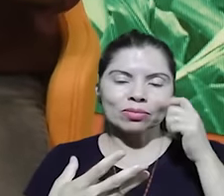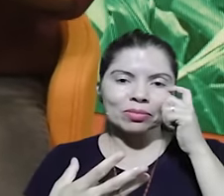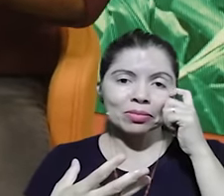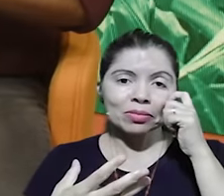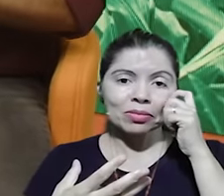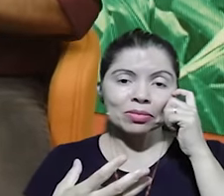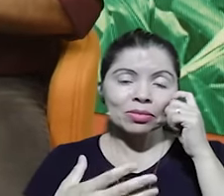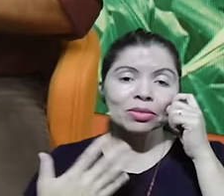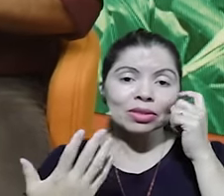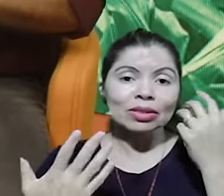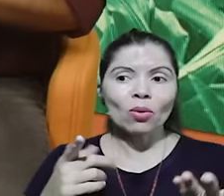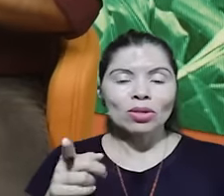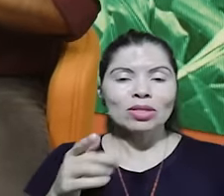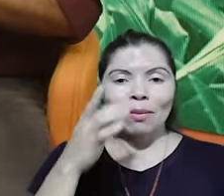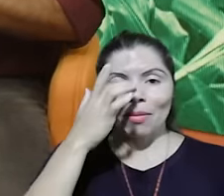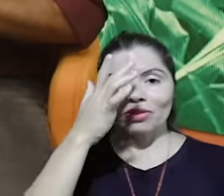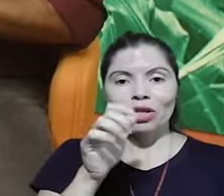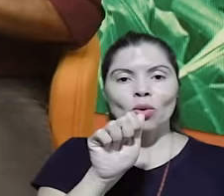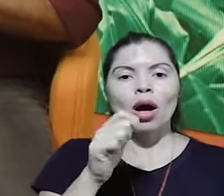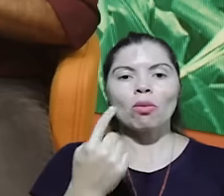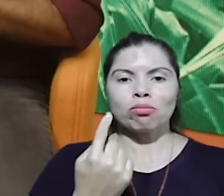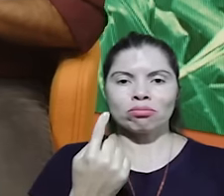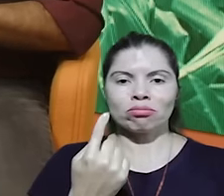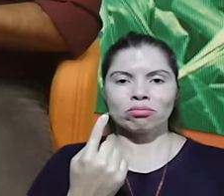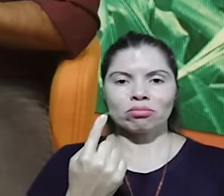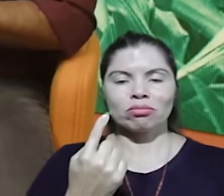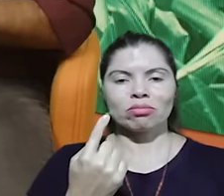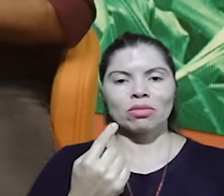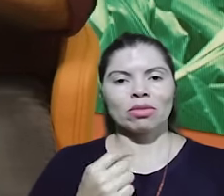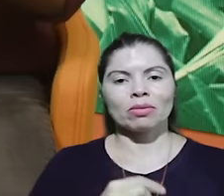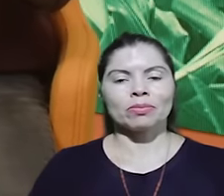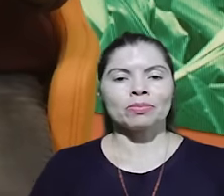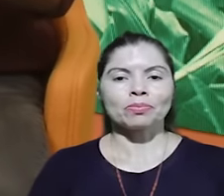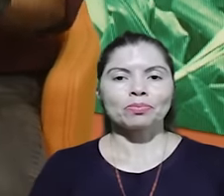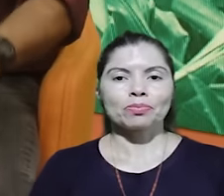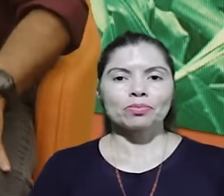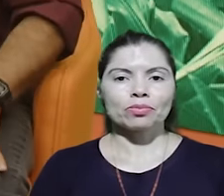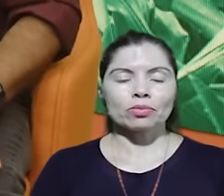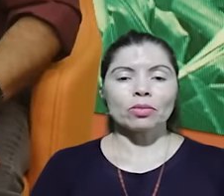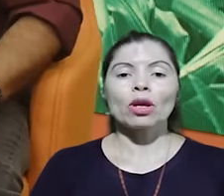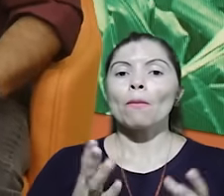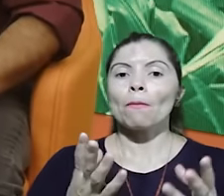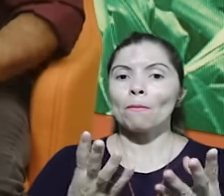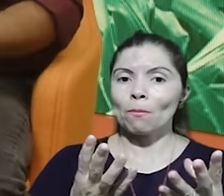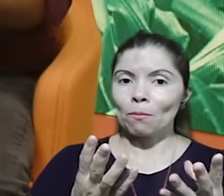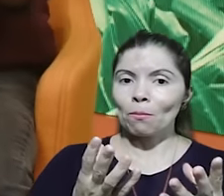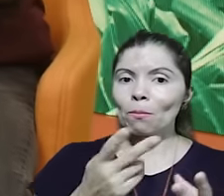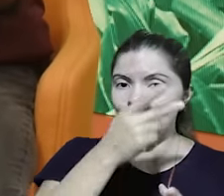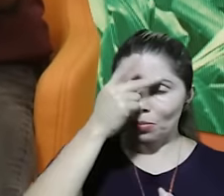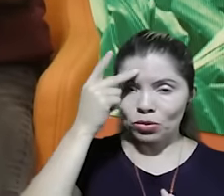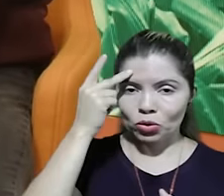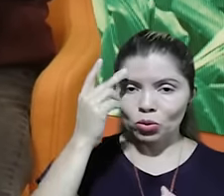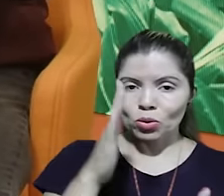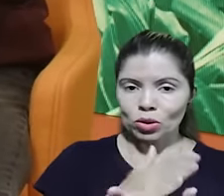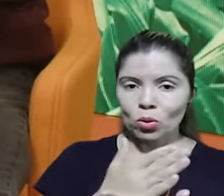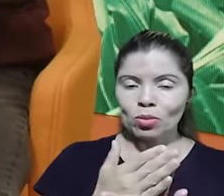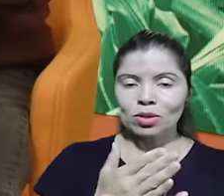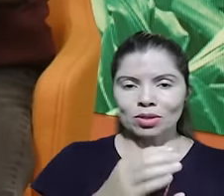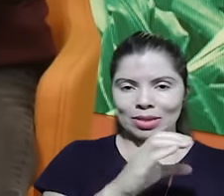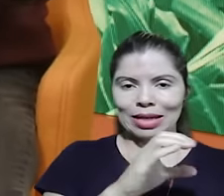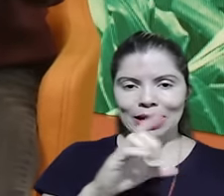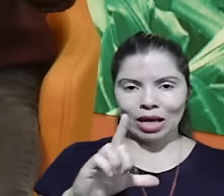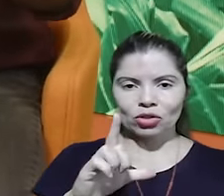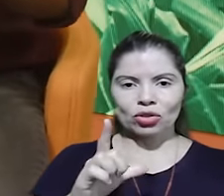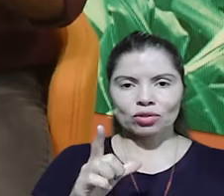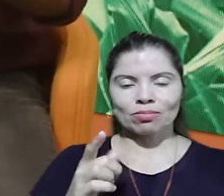maior facilidade de uso Por isso que a recomendação falo e não tem problema muitos clientes trazem uma preocupação com o A1 que ele é um arquivo